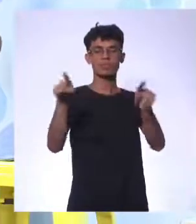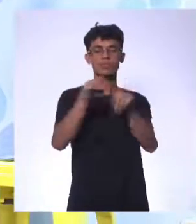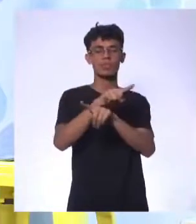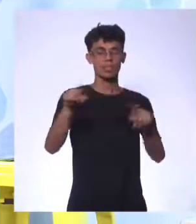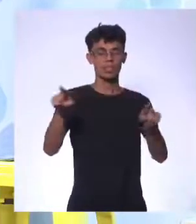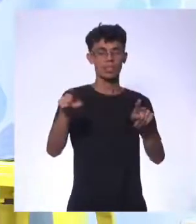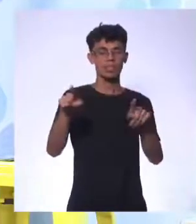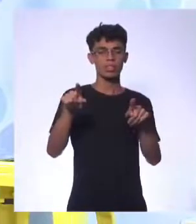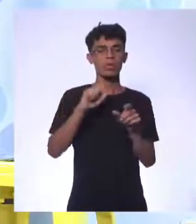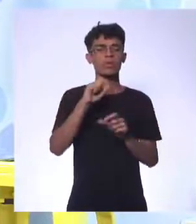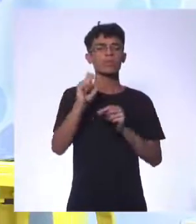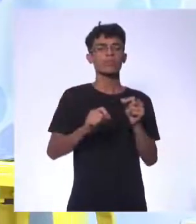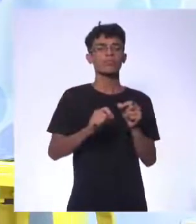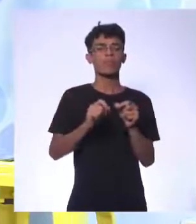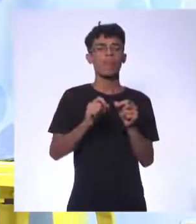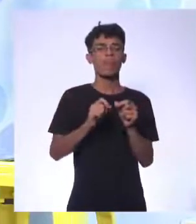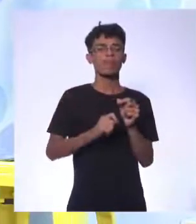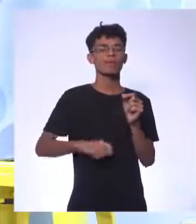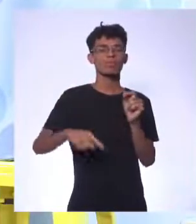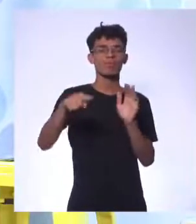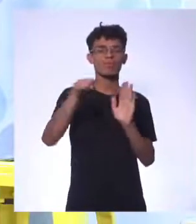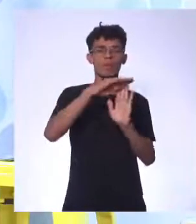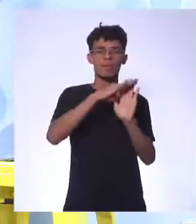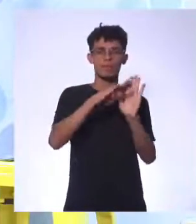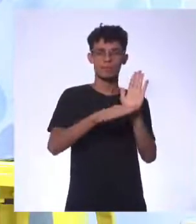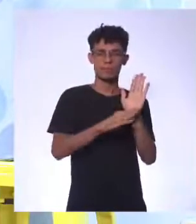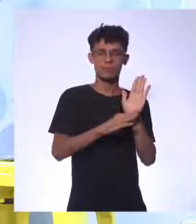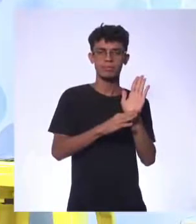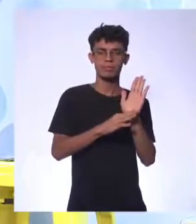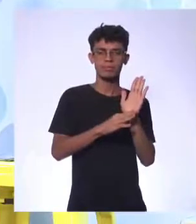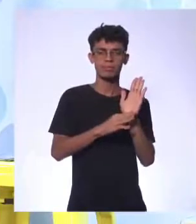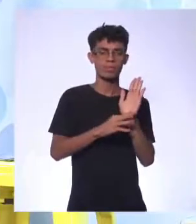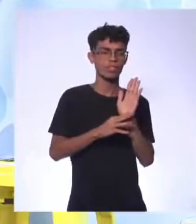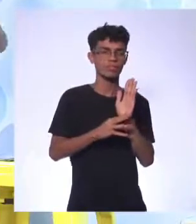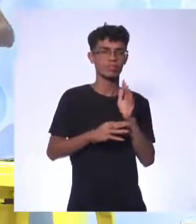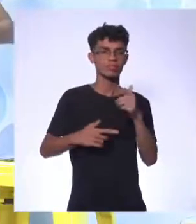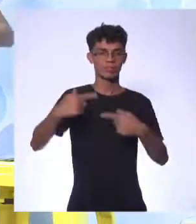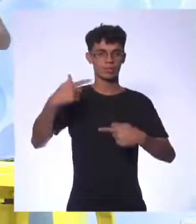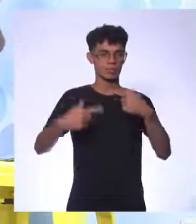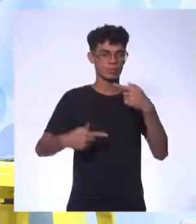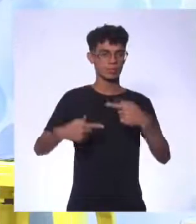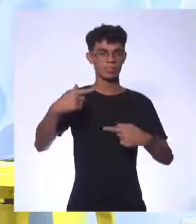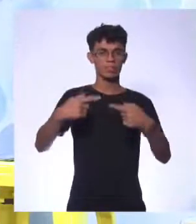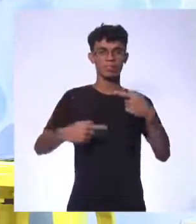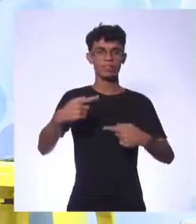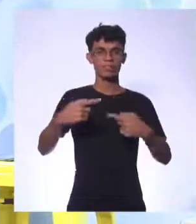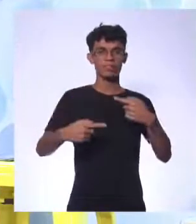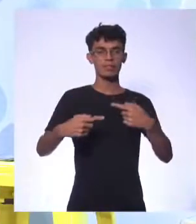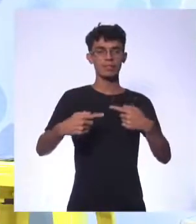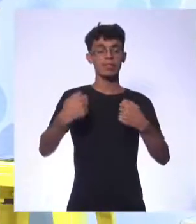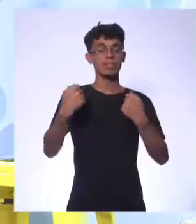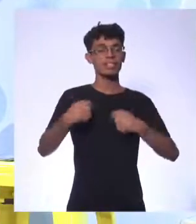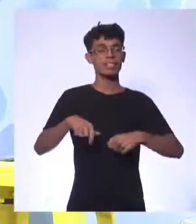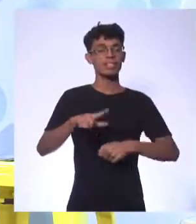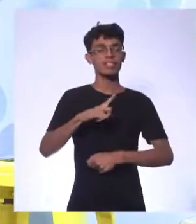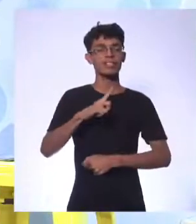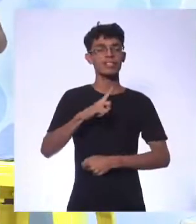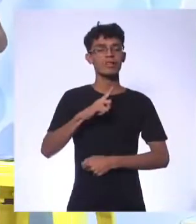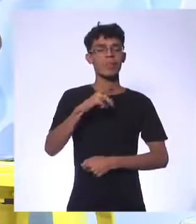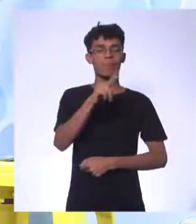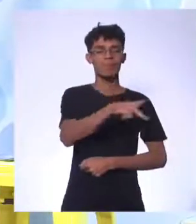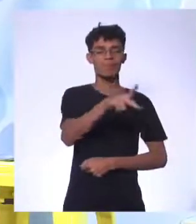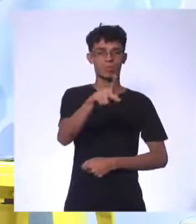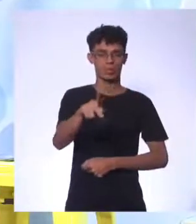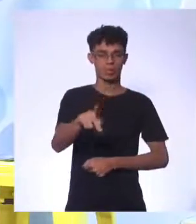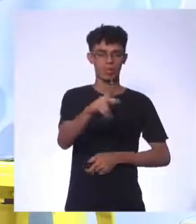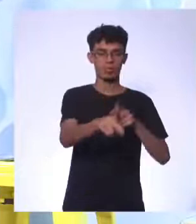que um regime político que está sendo implementado, muitas vezes ele precisa encontrar um apoio popular. E